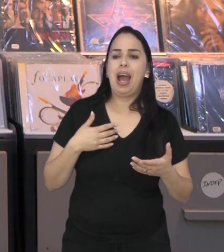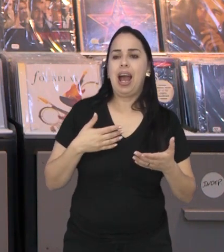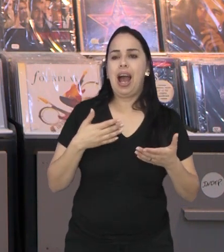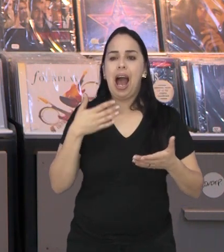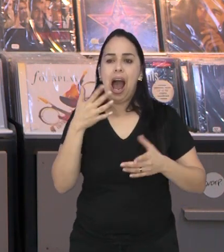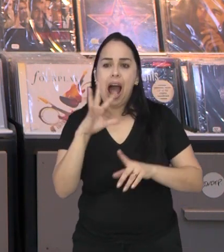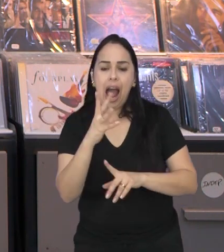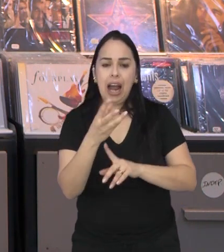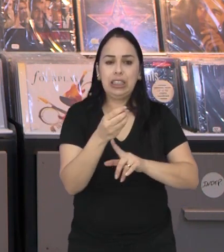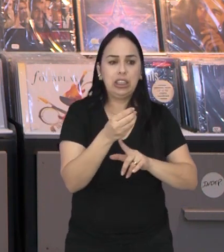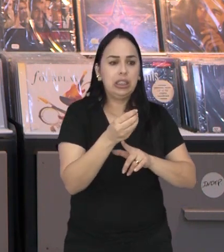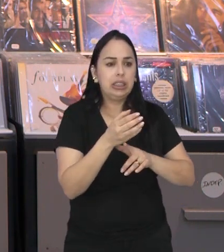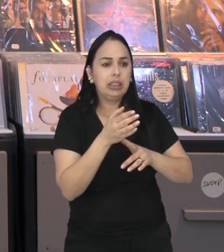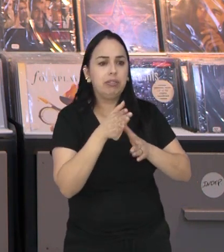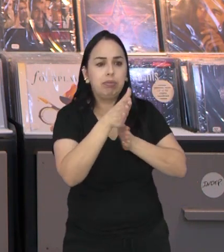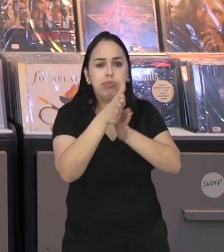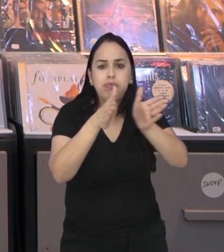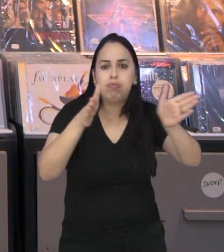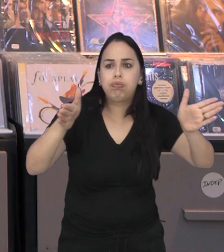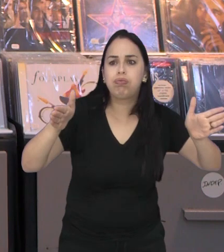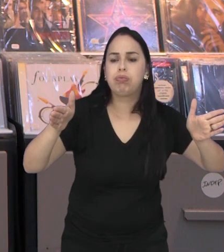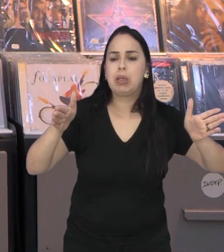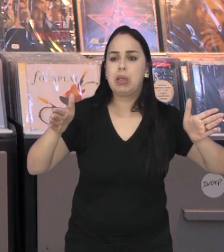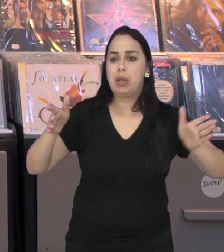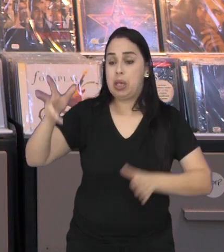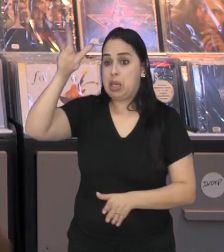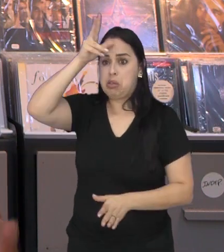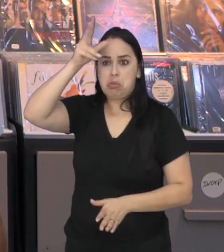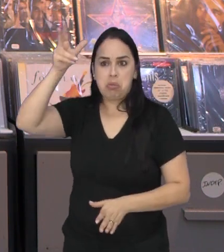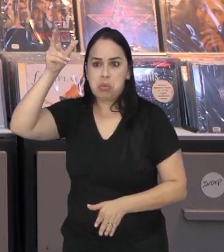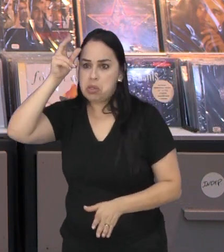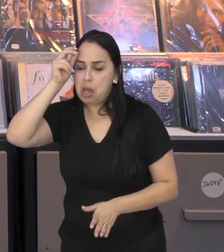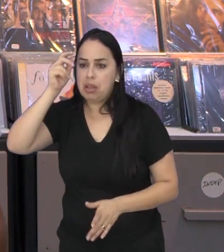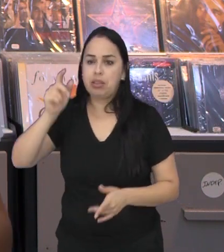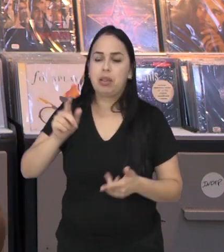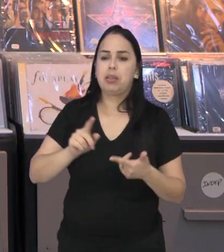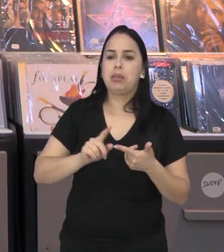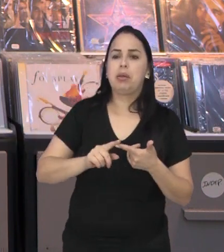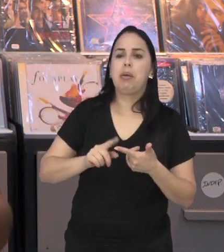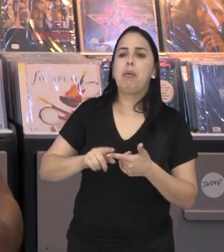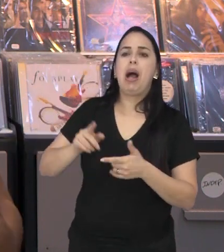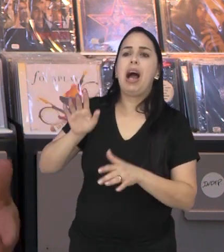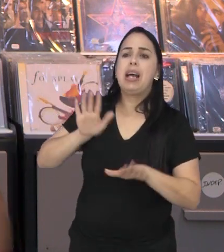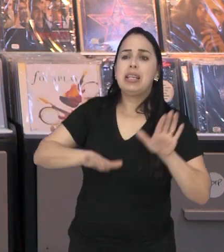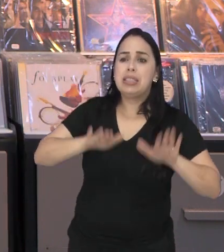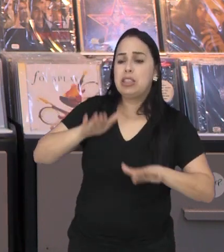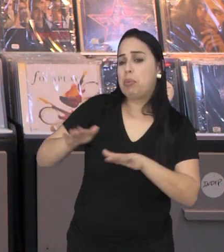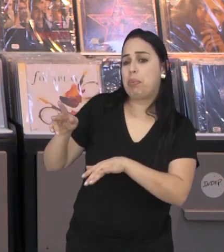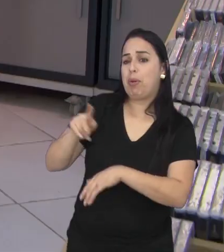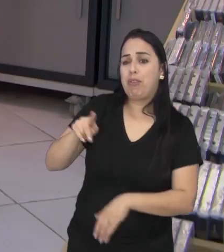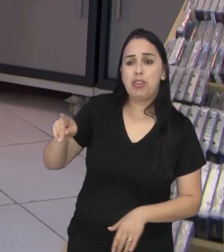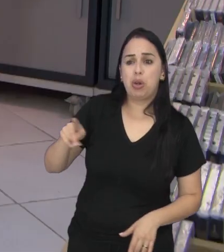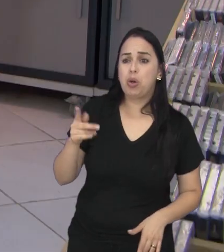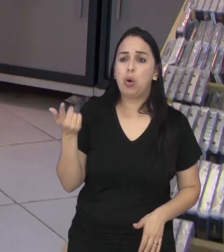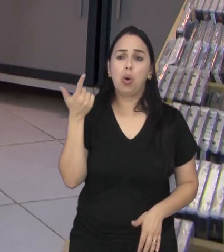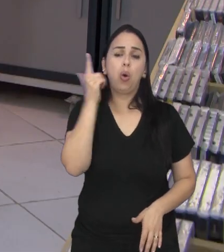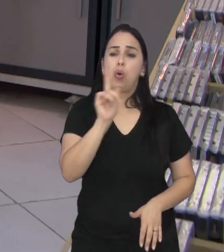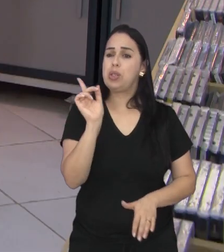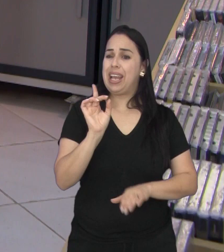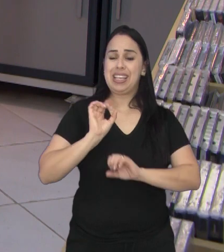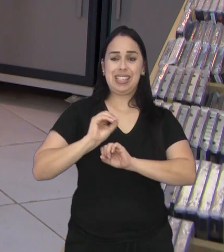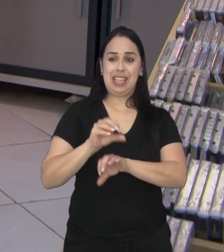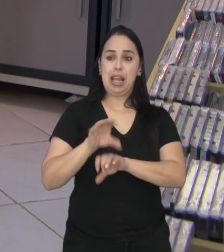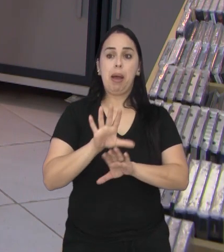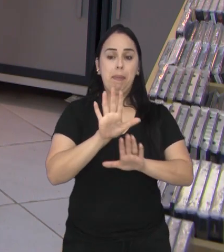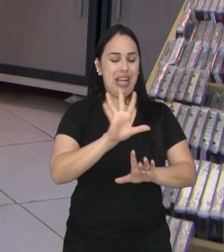poder público não chega, ela chega em lugares que às vezes a educação convencional, professores, português, matemática, não chega, né? A arte está